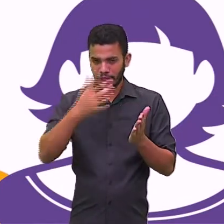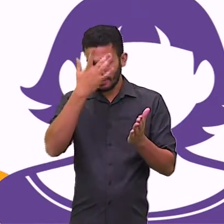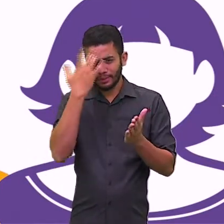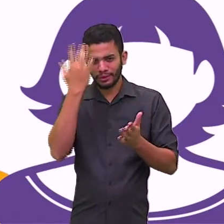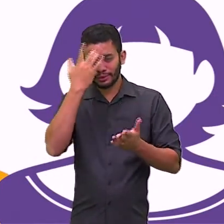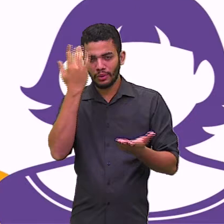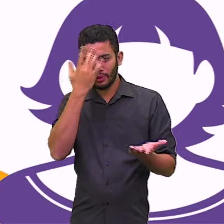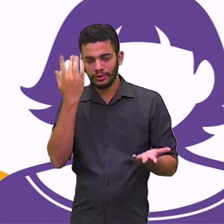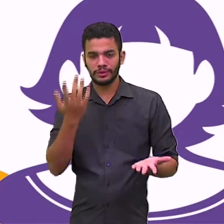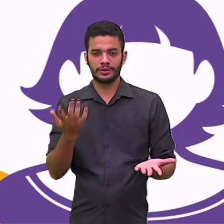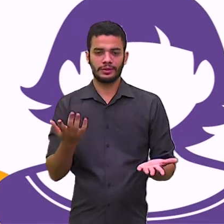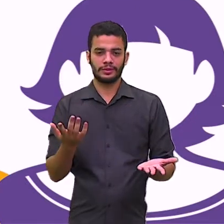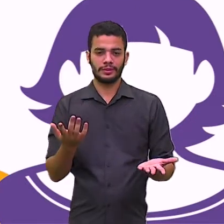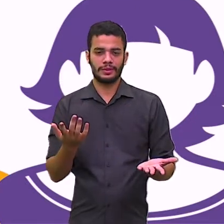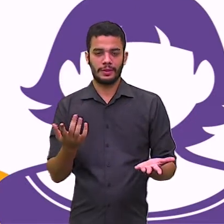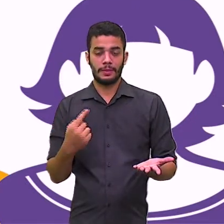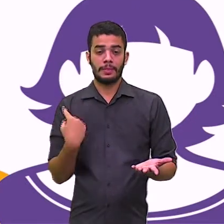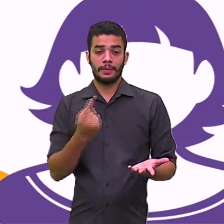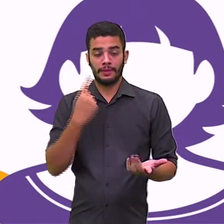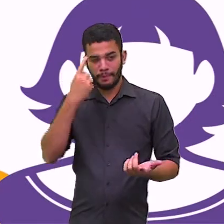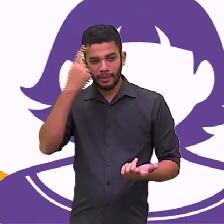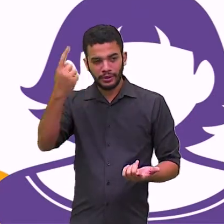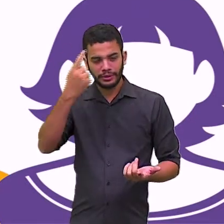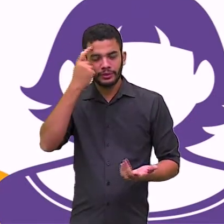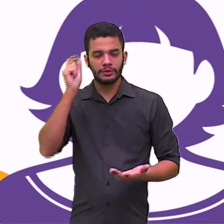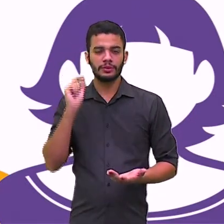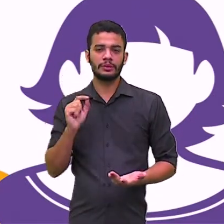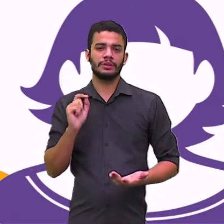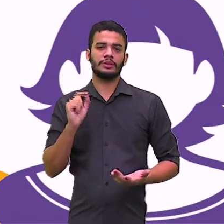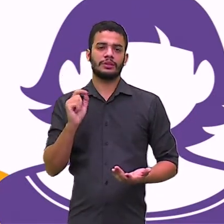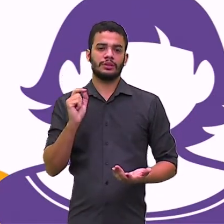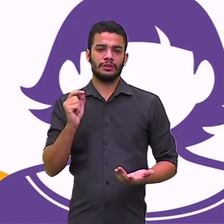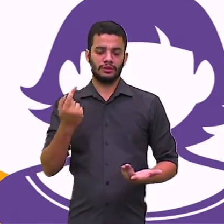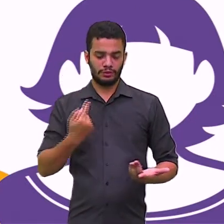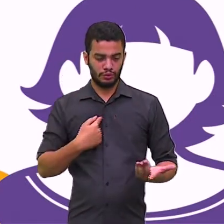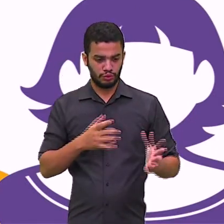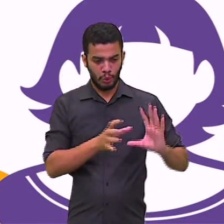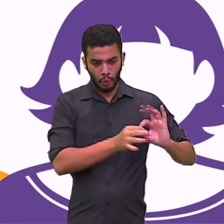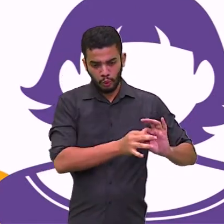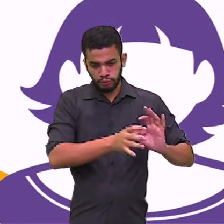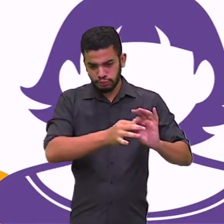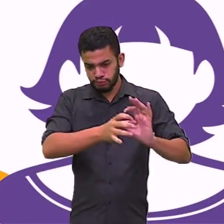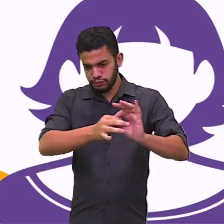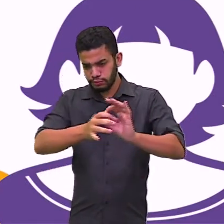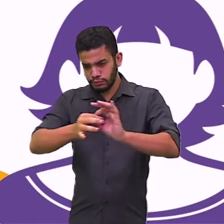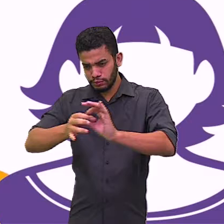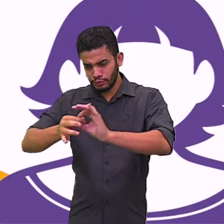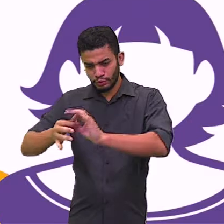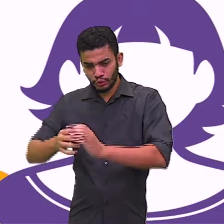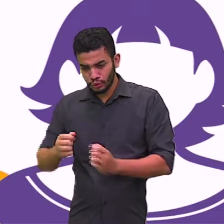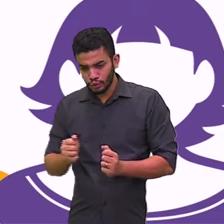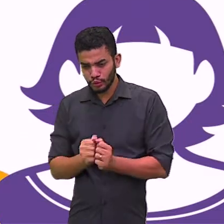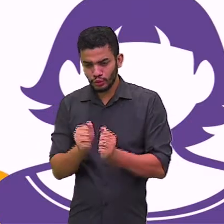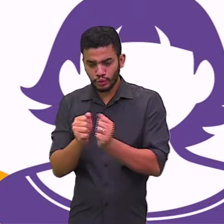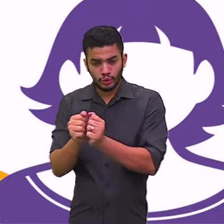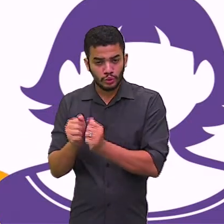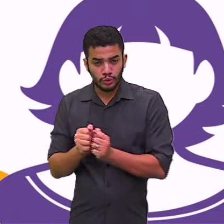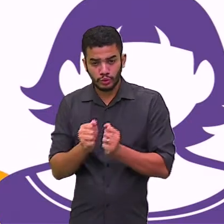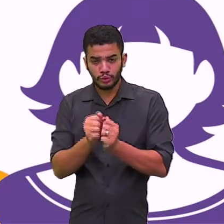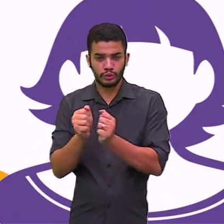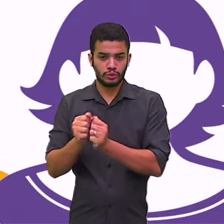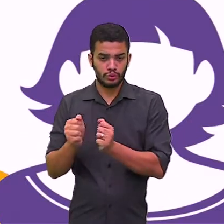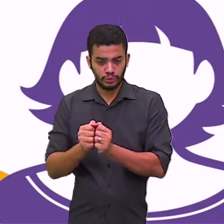em si mesmos como membros de uma coletividade na qual símbolos